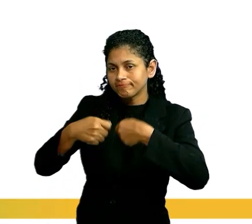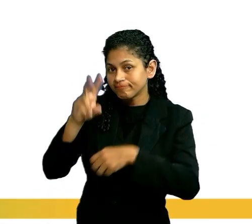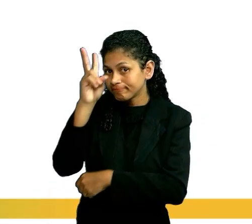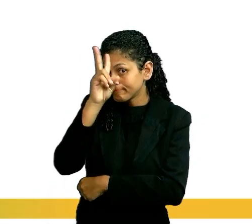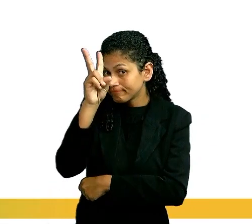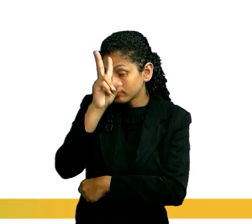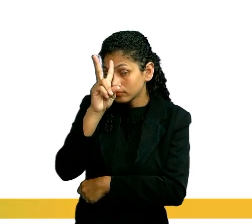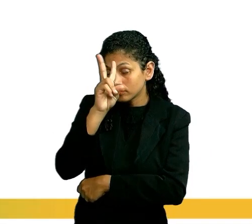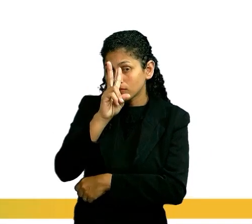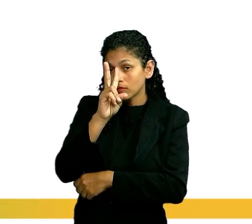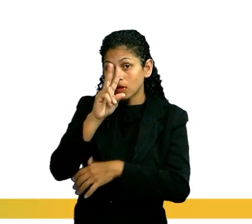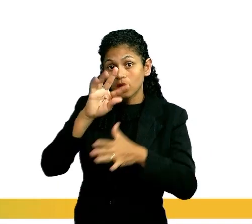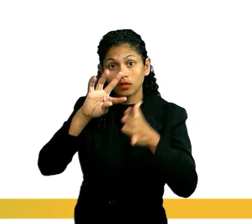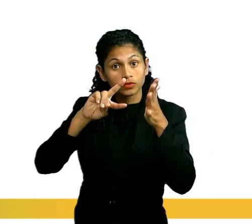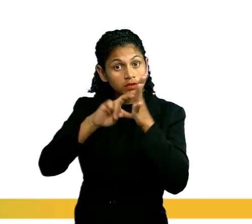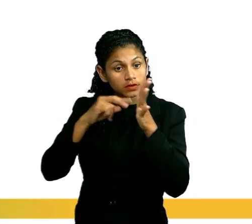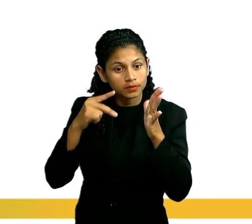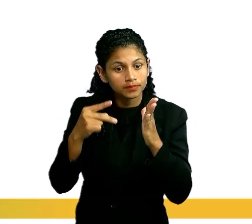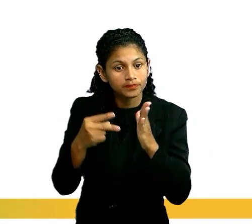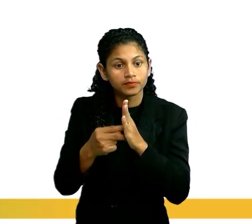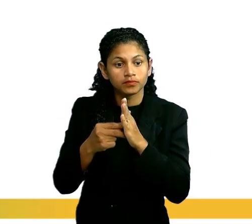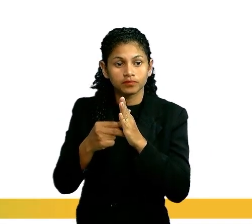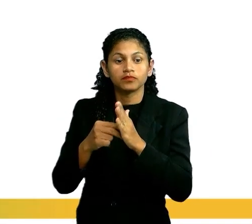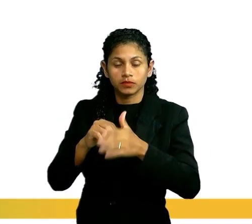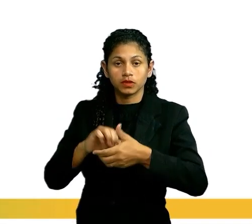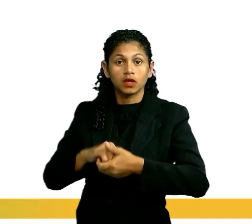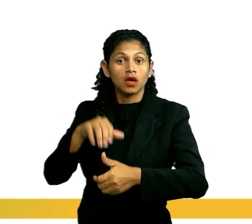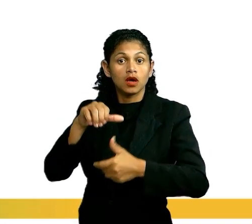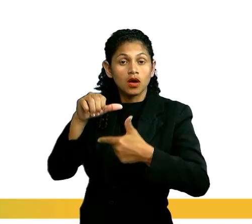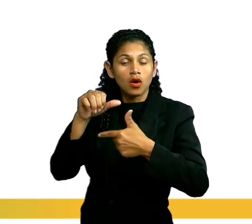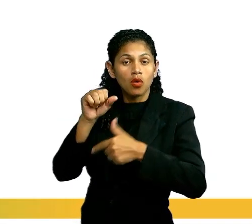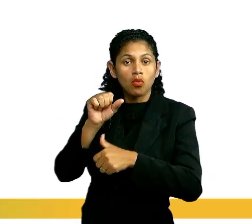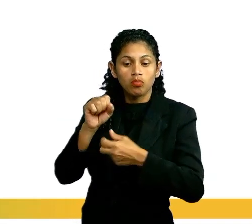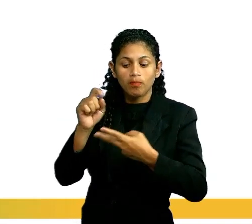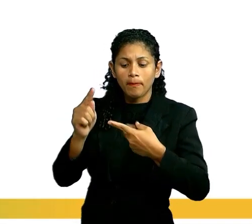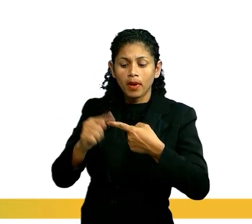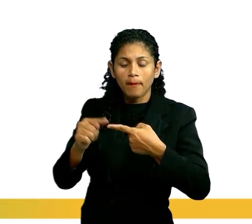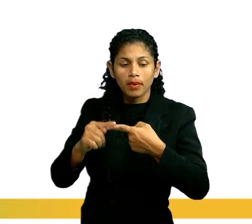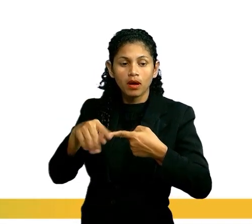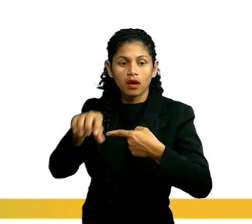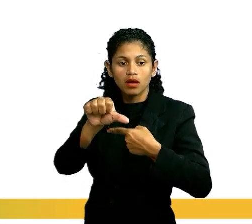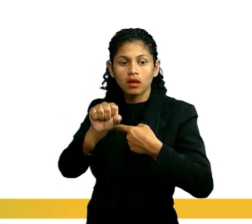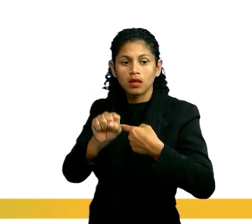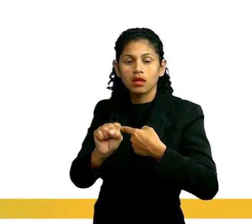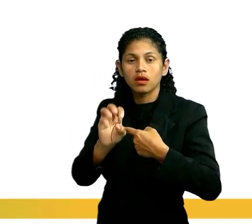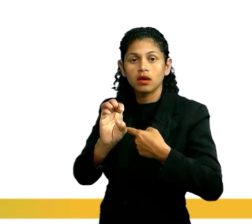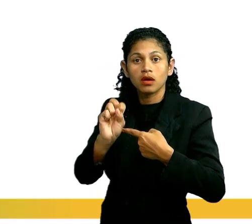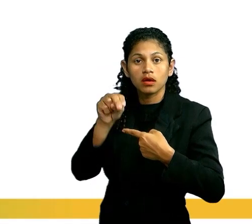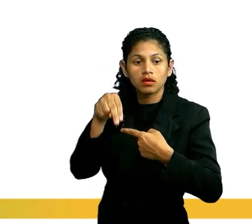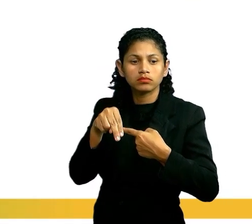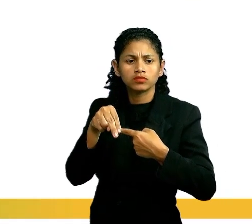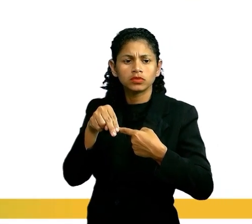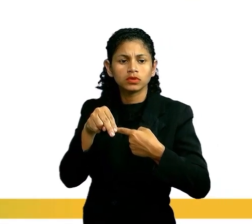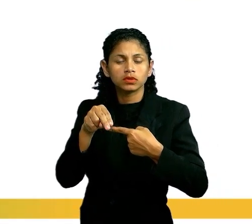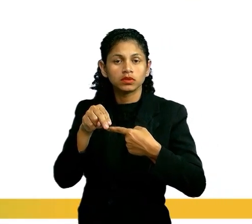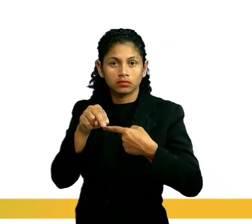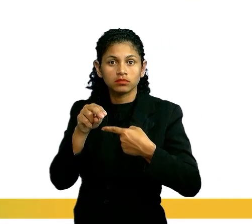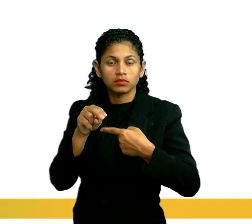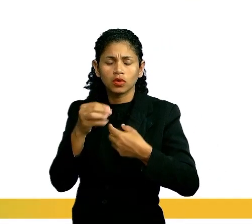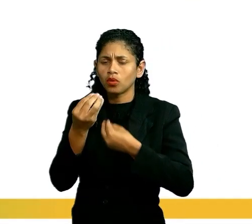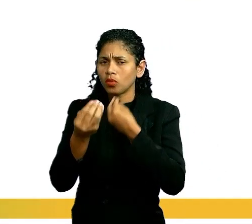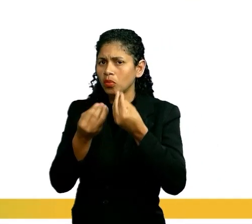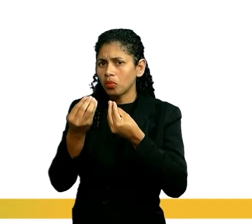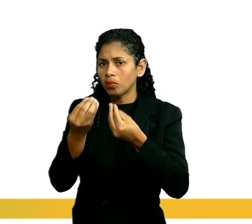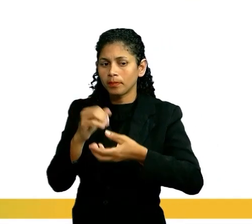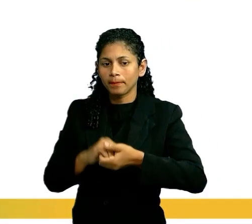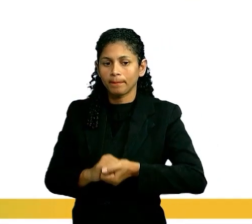seno de um ângulo é o cateto oposto a esse ângulo dividido pela medida da hipotenusa. Mas, professor, como é que eu vou saber?